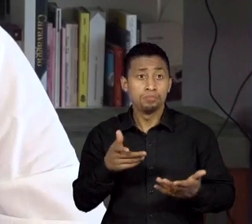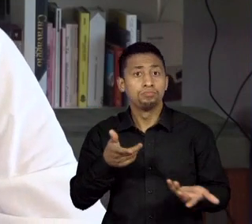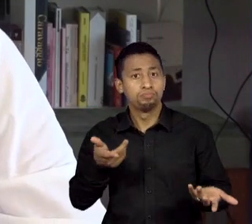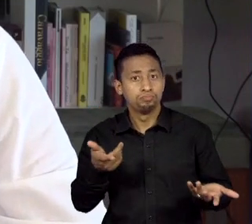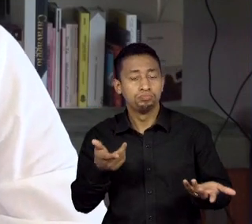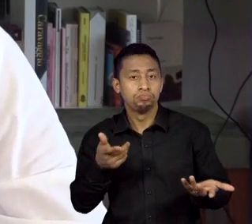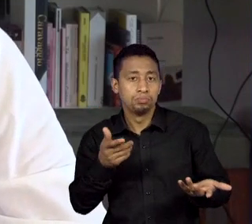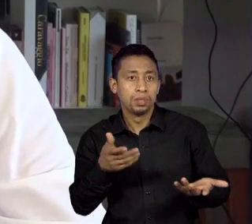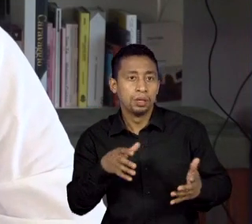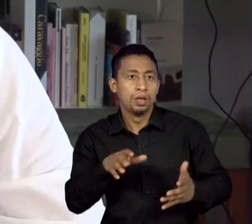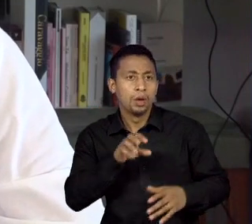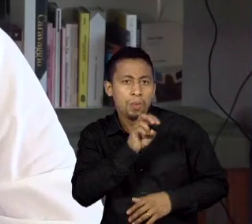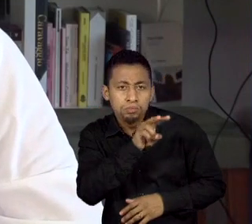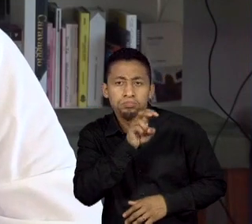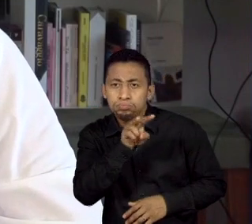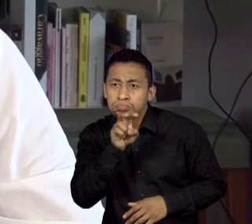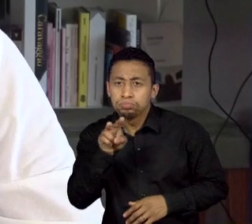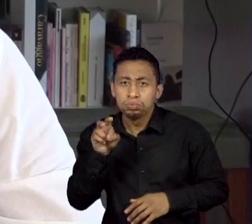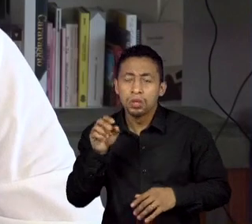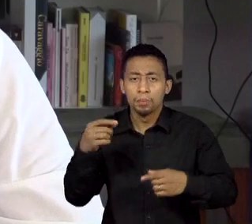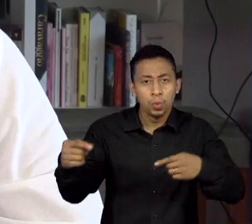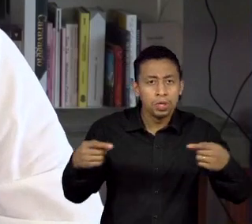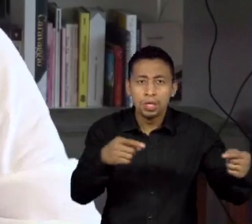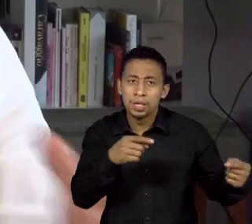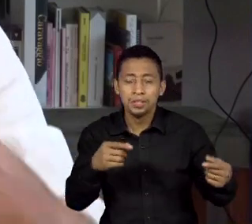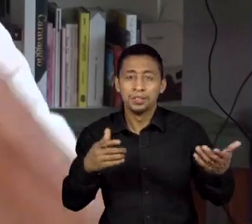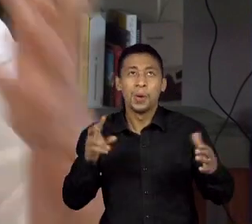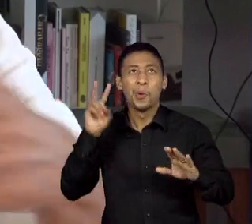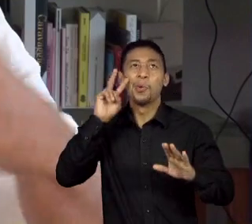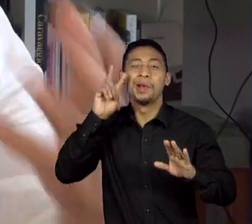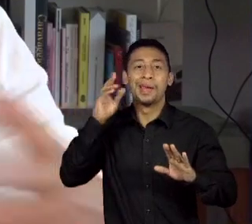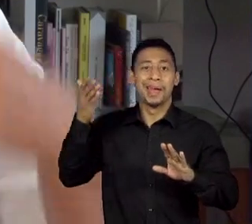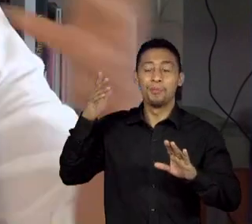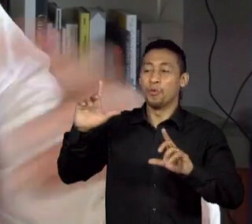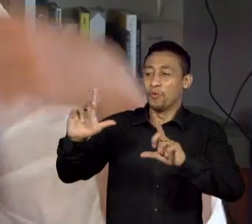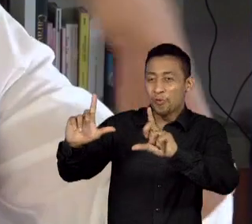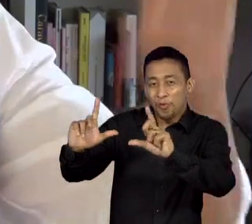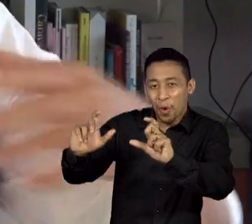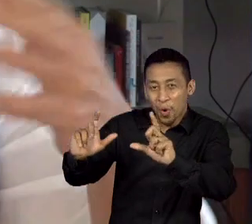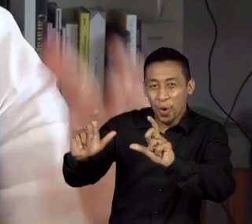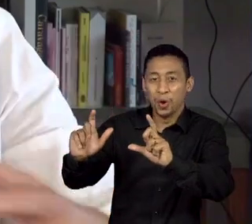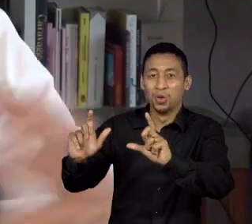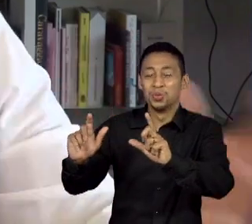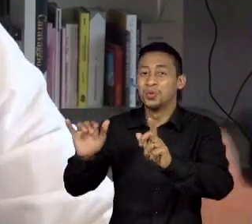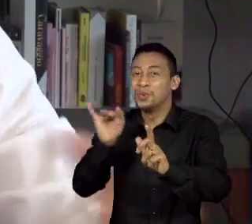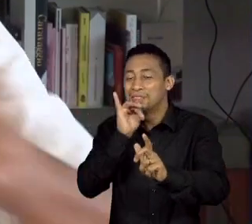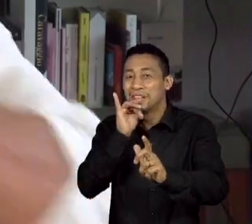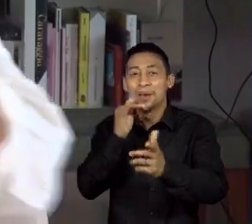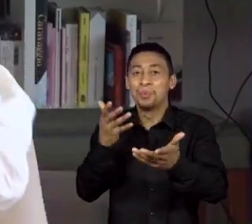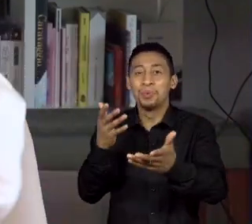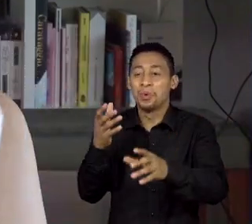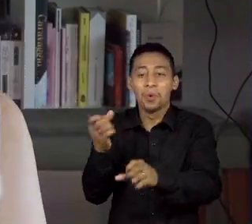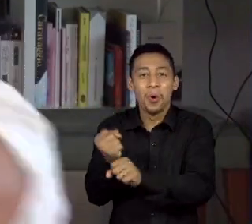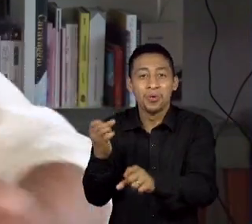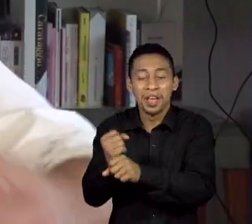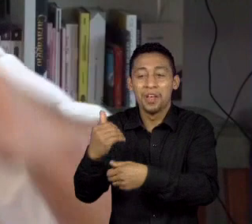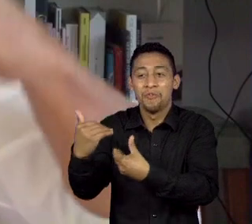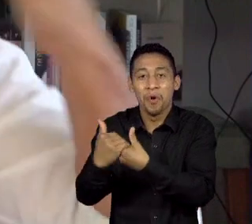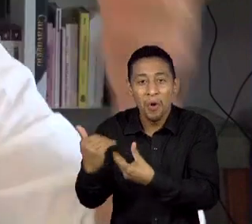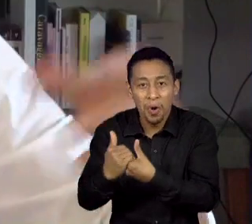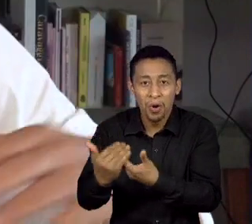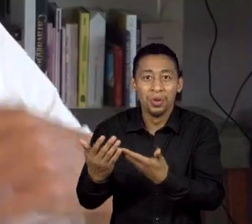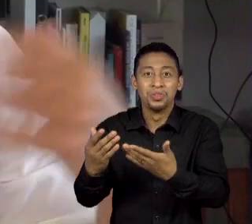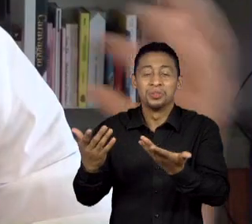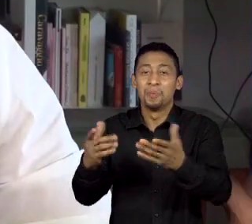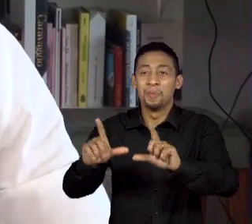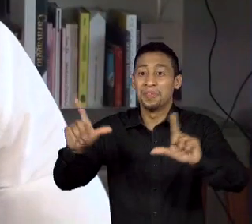tem coisas da política que eu acho até parecido com televisão. Assim, eu me lembro de ver voto, né? Contar voto, contagem de voto de urna, é igual o minuto a minuto da